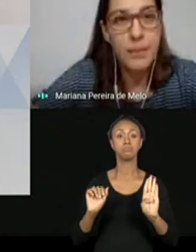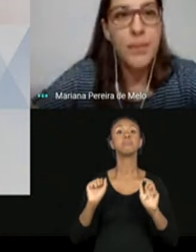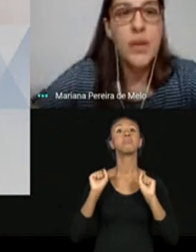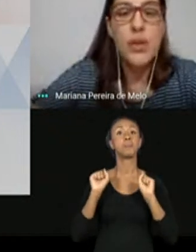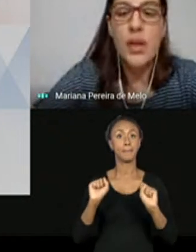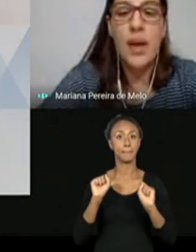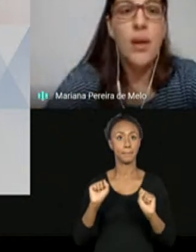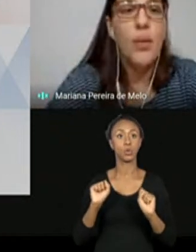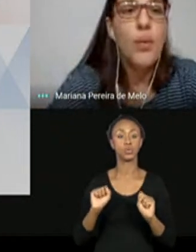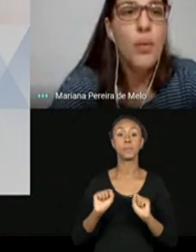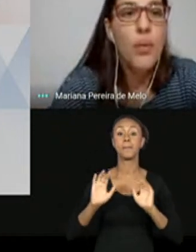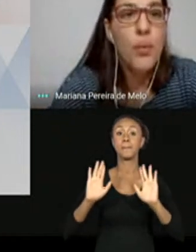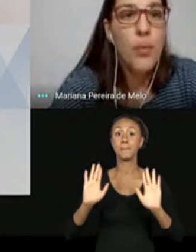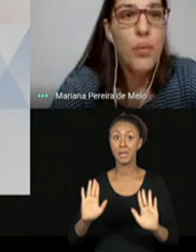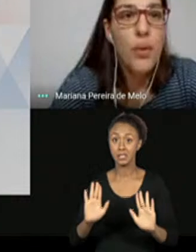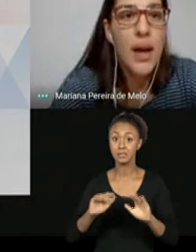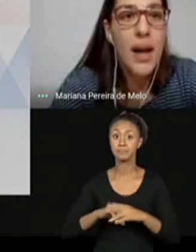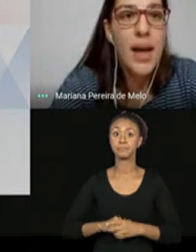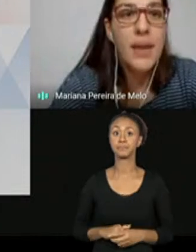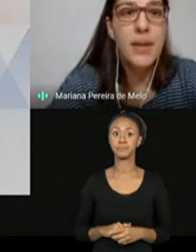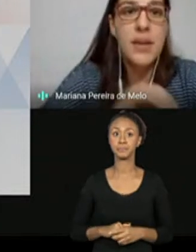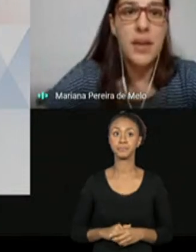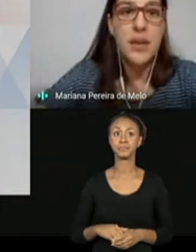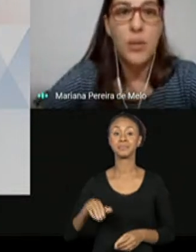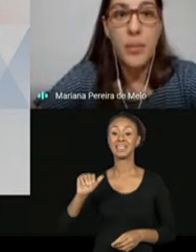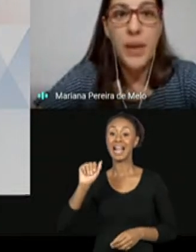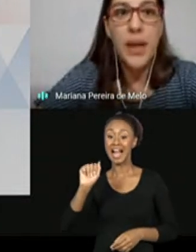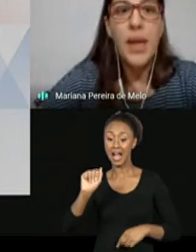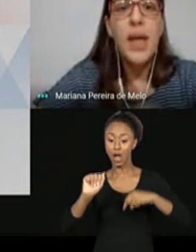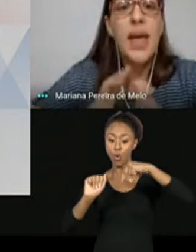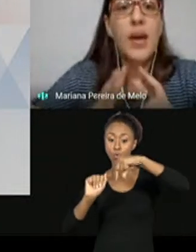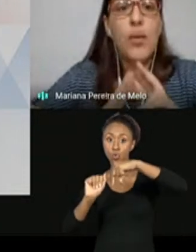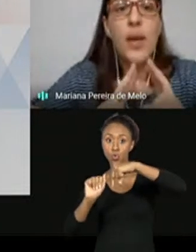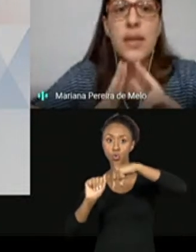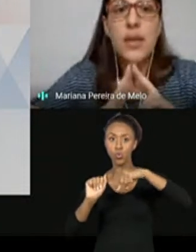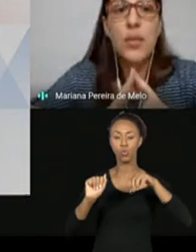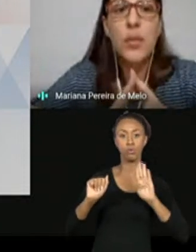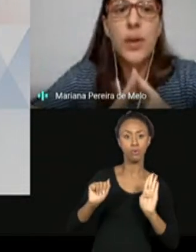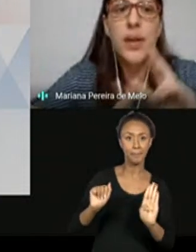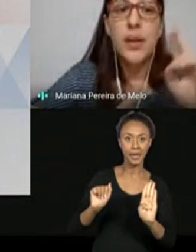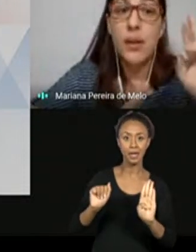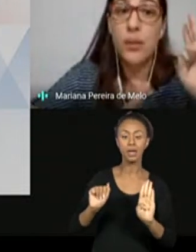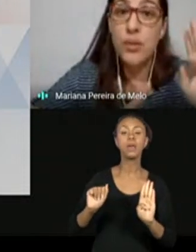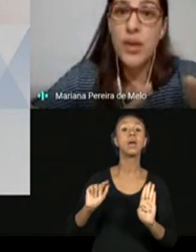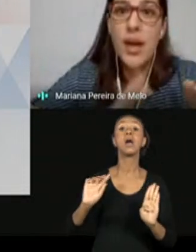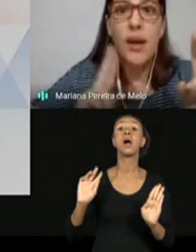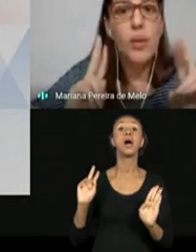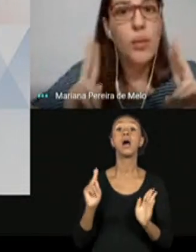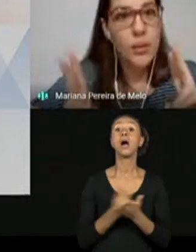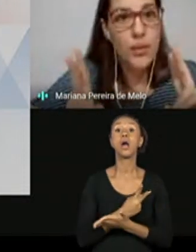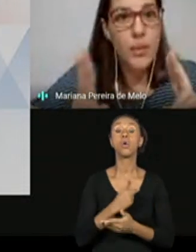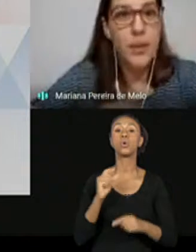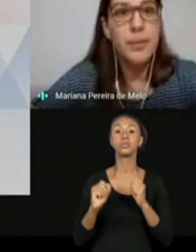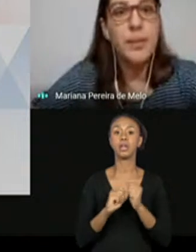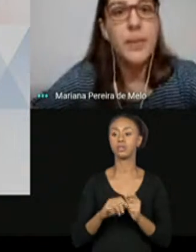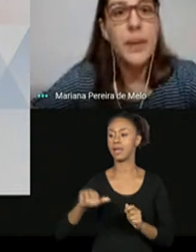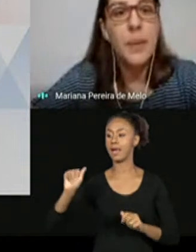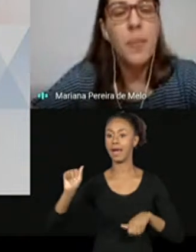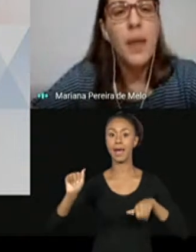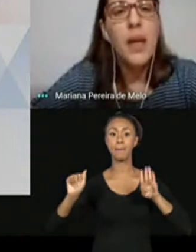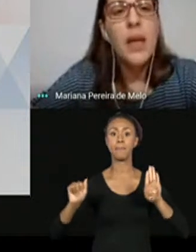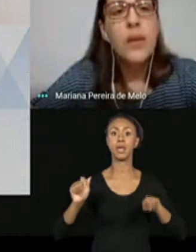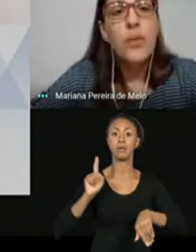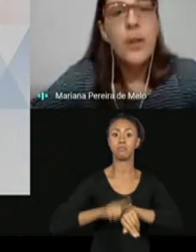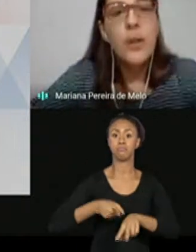B. Já A intersecção B é a ocorrência simultânea tanto de A quanto de B,